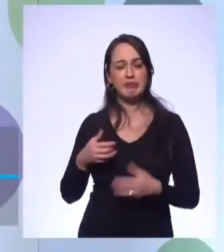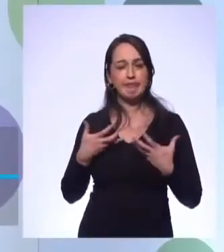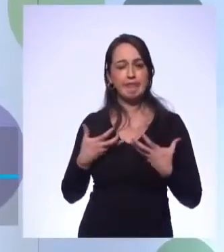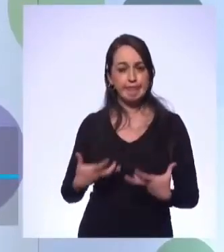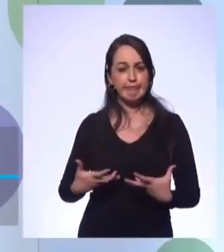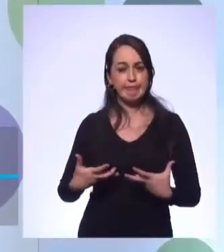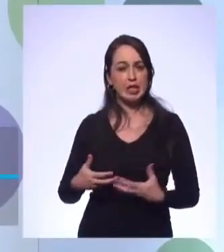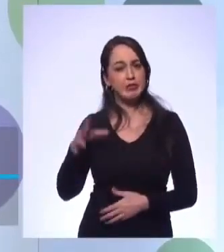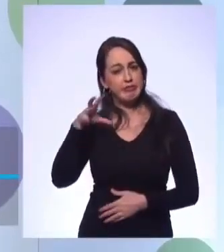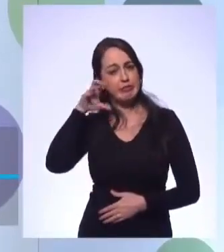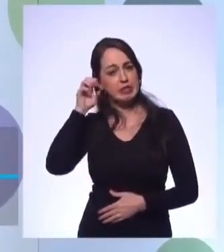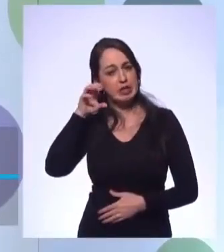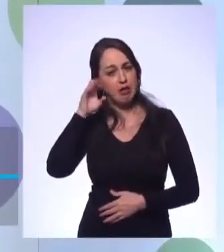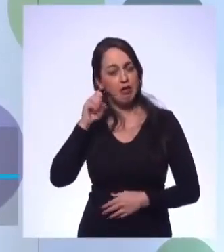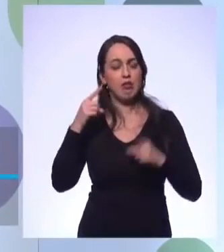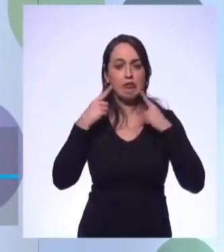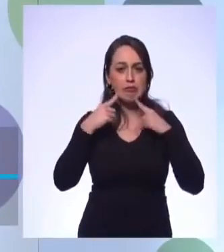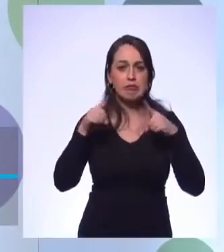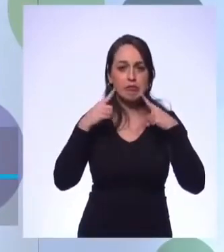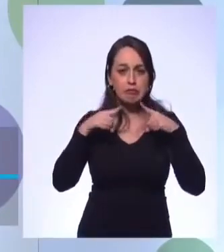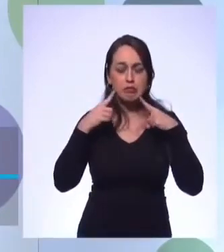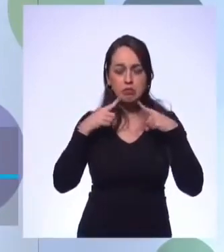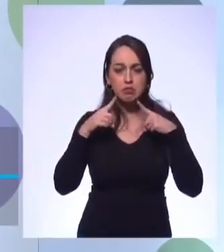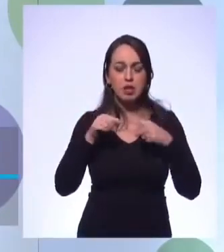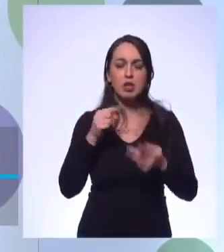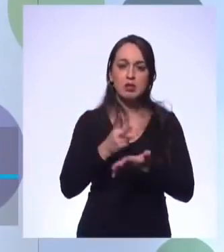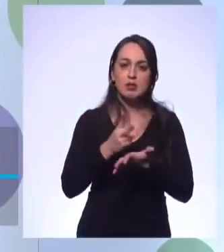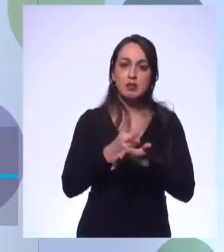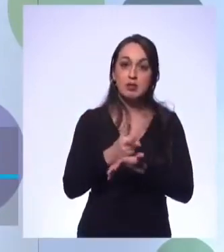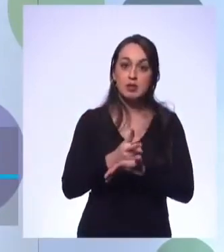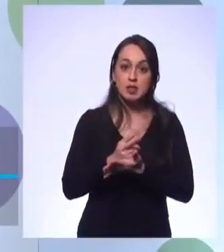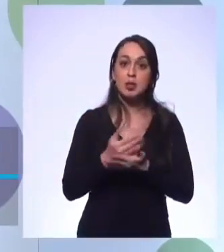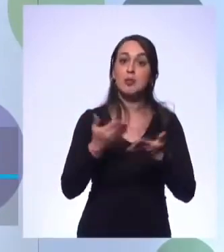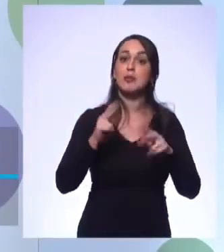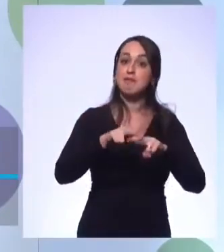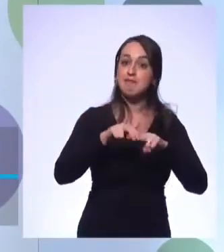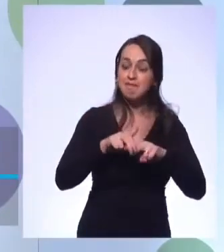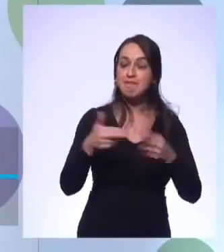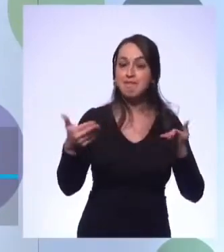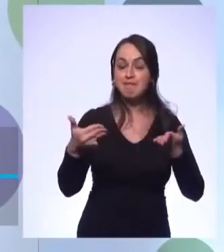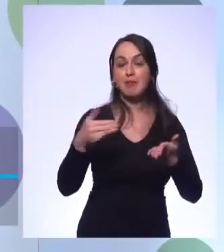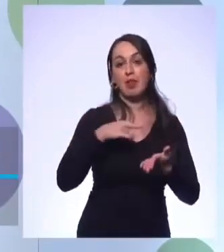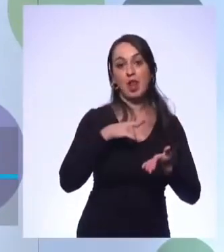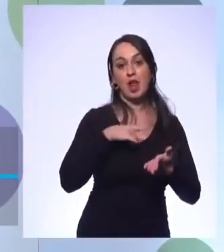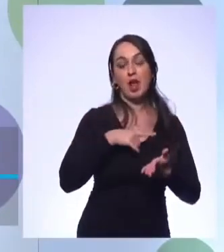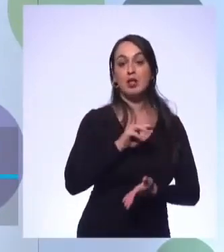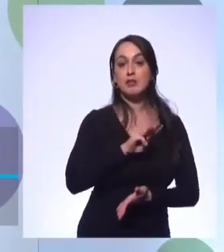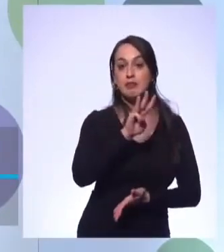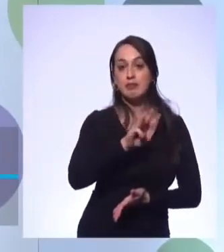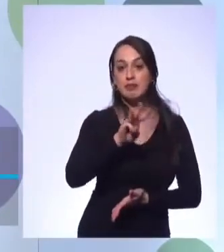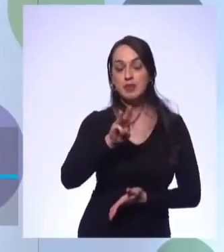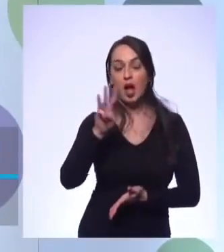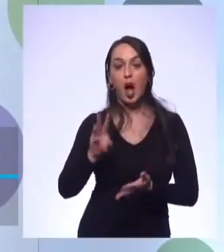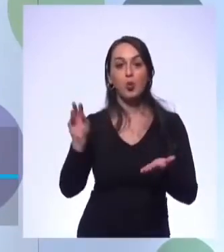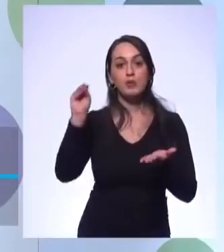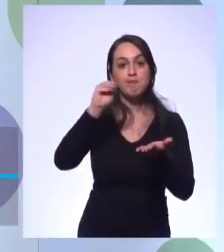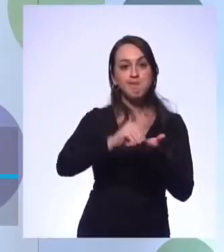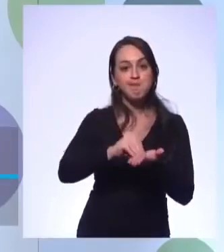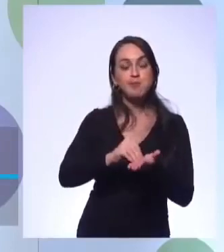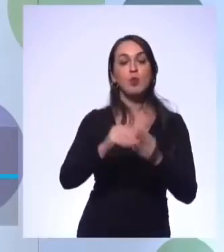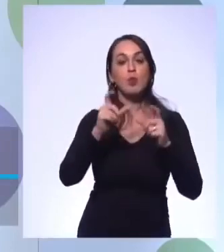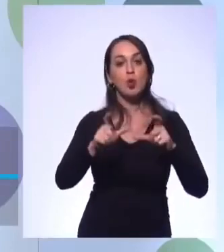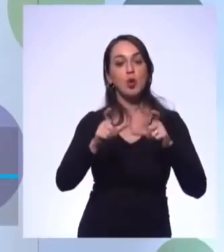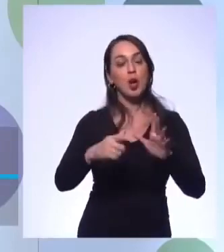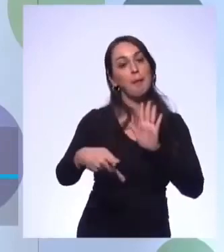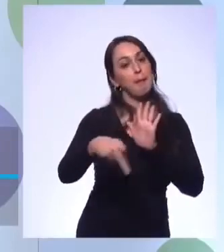telefone. Eles vão disponibilizar um canal por internet para os consumidores deixarem ali, postarem as suas reclamações, que eu acho que é. Aliás, eu não